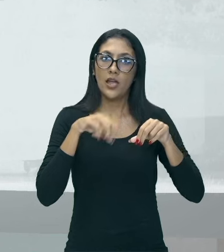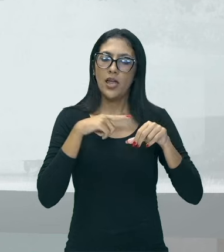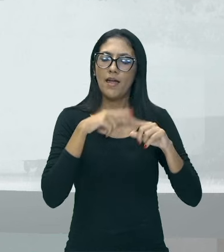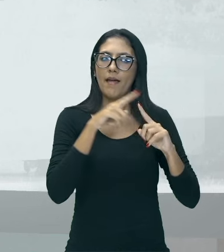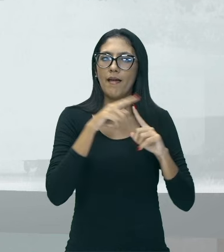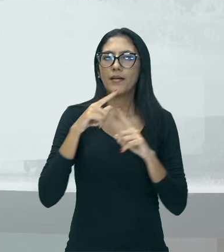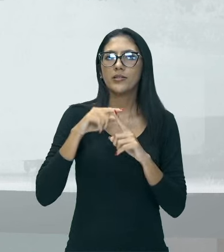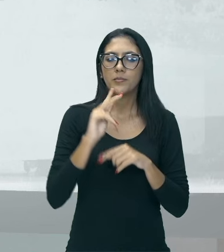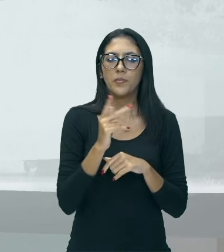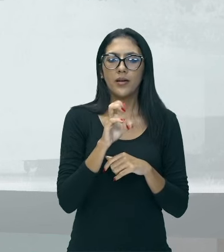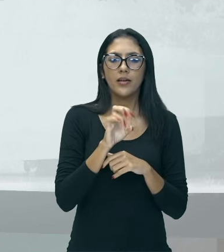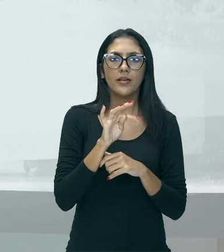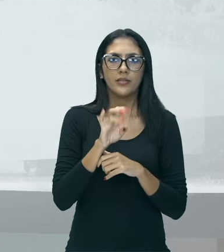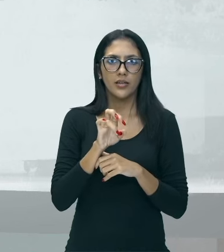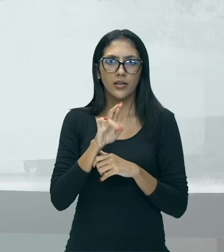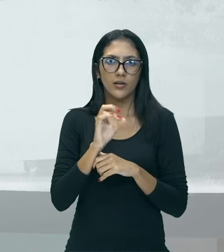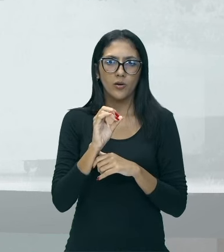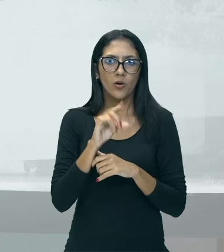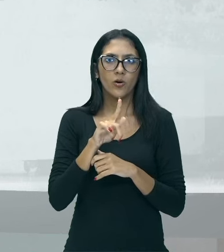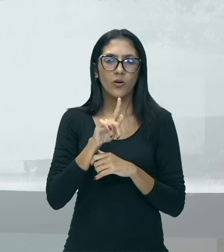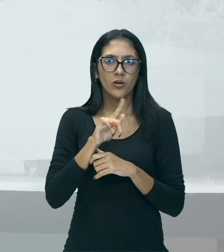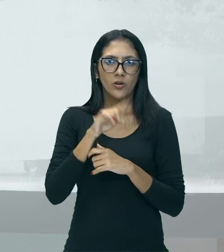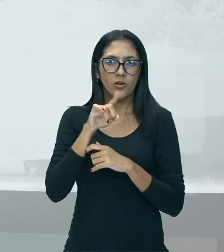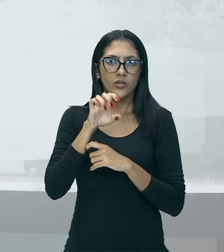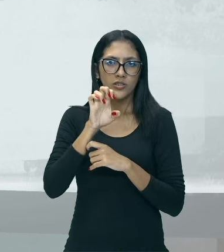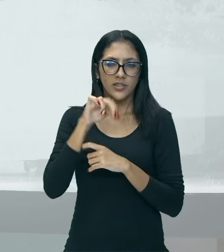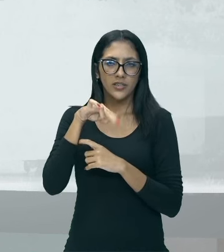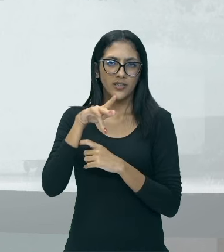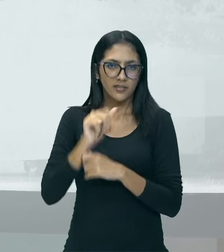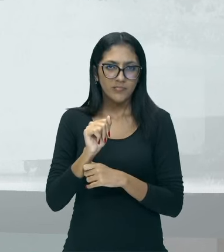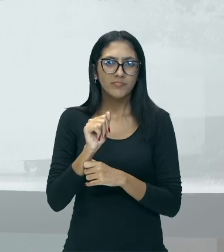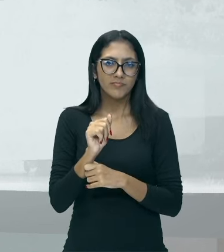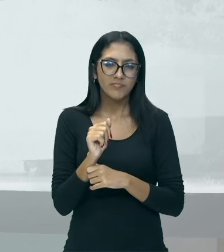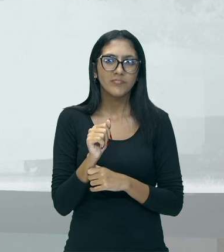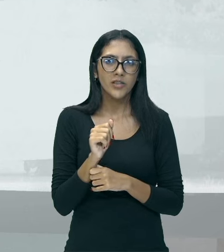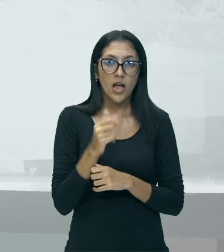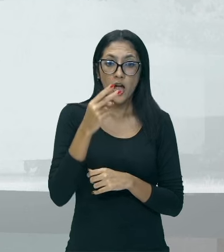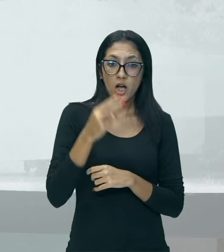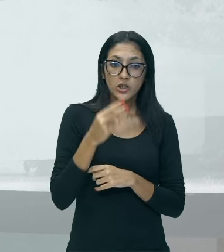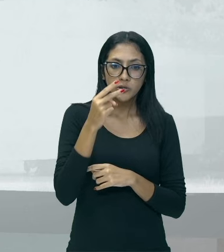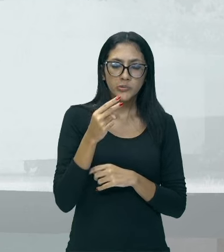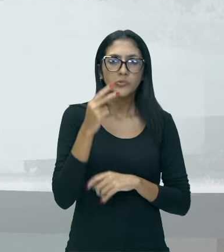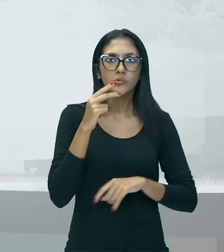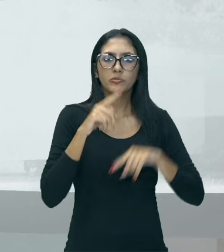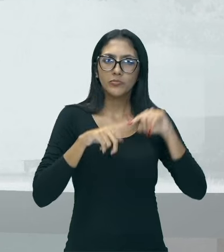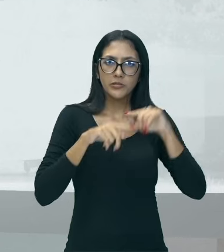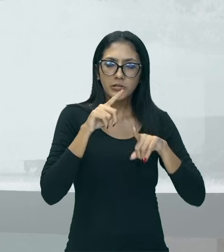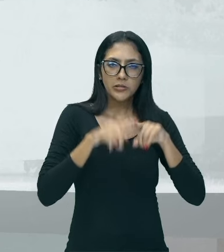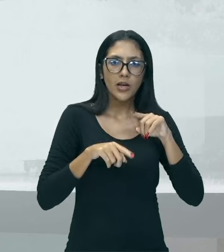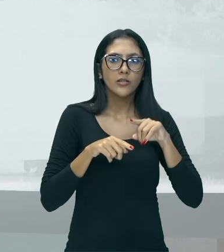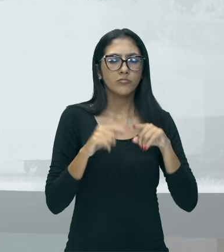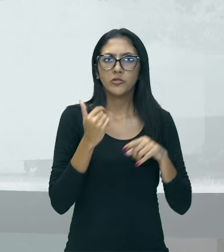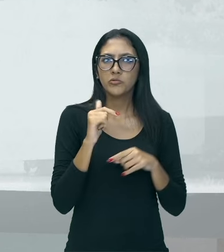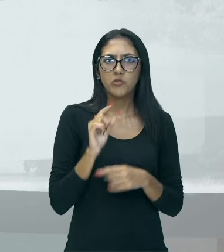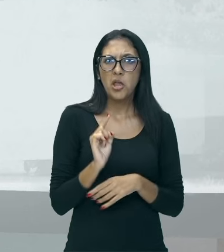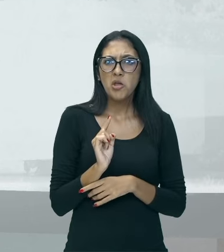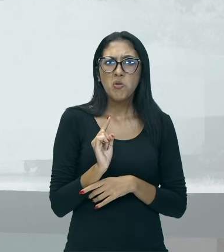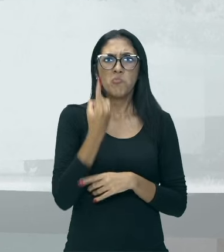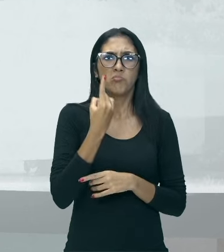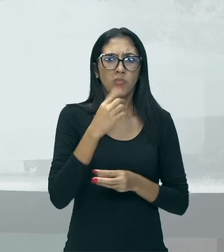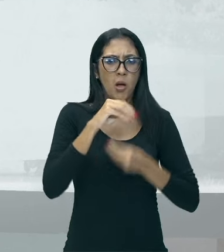né? Uma mistura heterogênea. Porque as diferentes substâncias na mistura não permanecerão